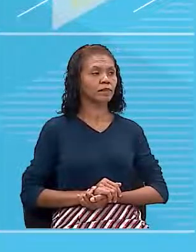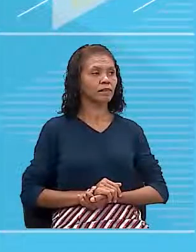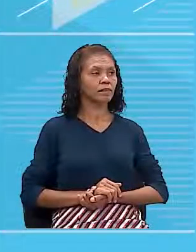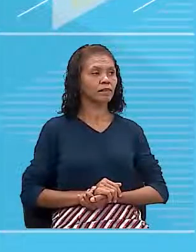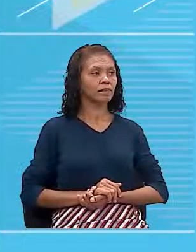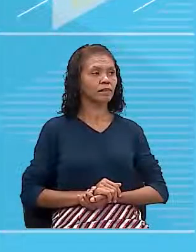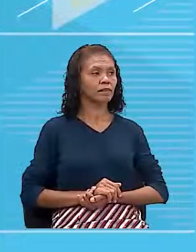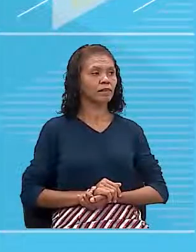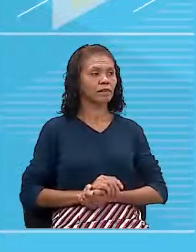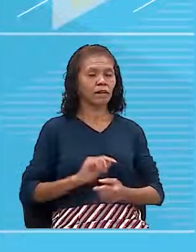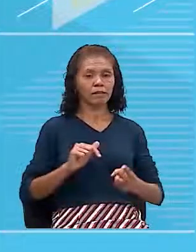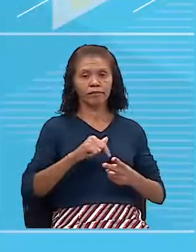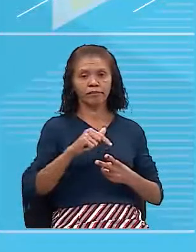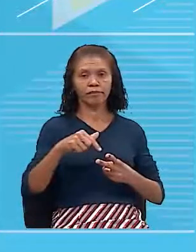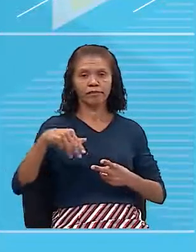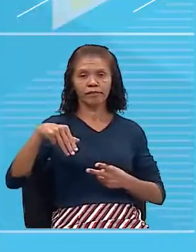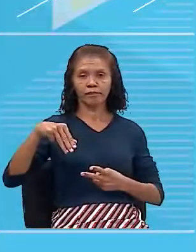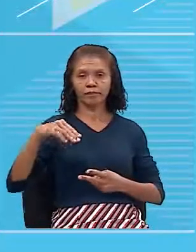macronutrientes